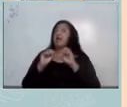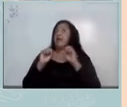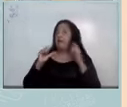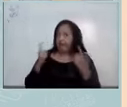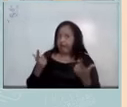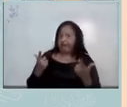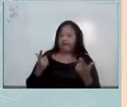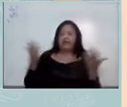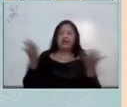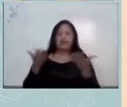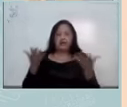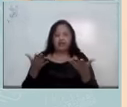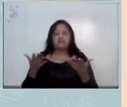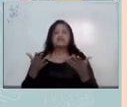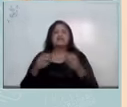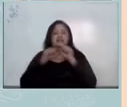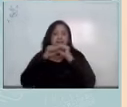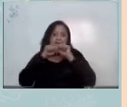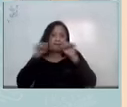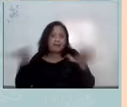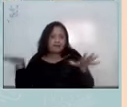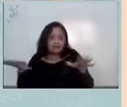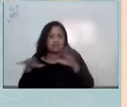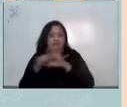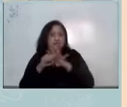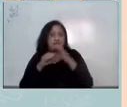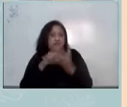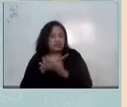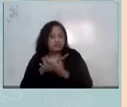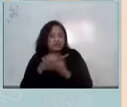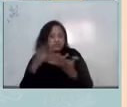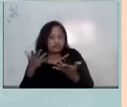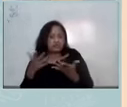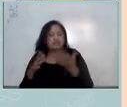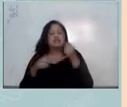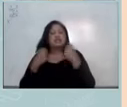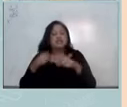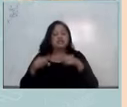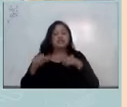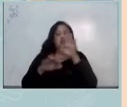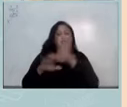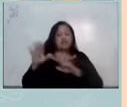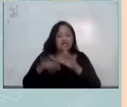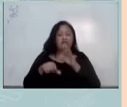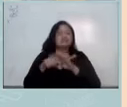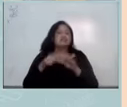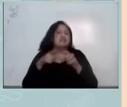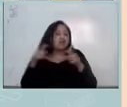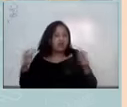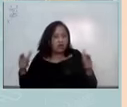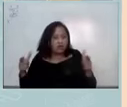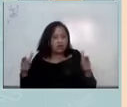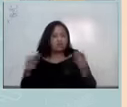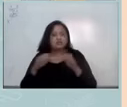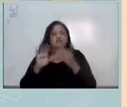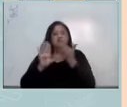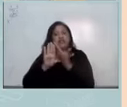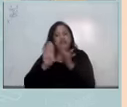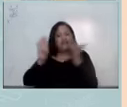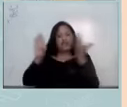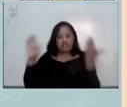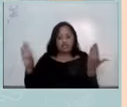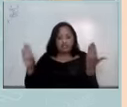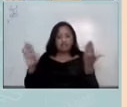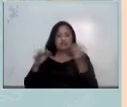né, num contexto de pandemia, então a gente está realmente precisando ter alguns cuidados, né, um pouco maiores, né, questão de distanciamento,